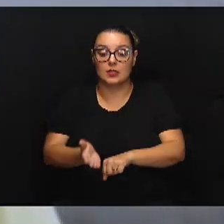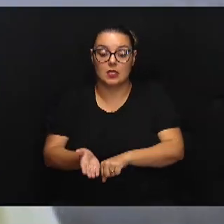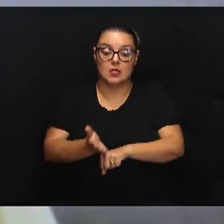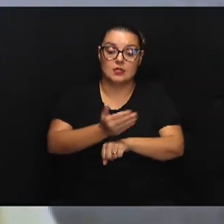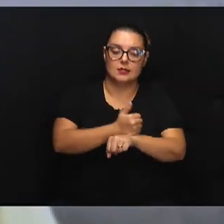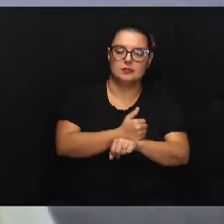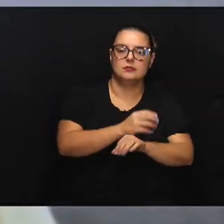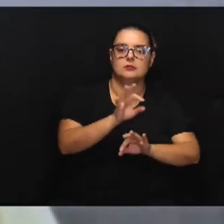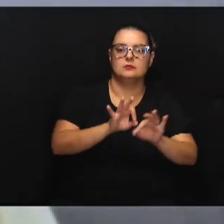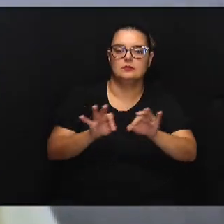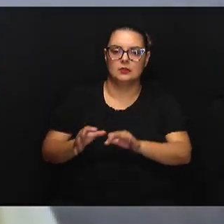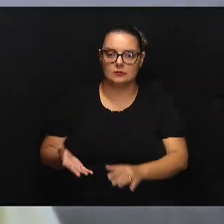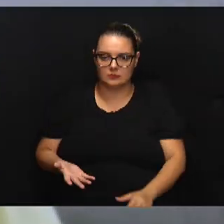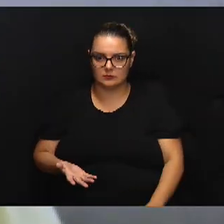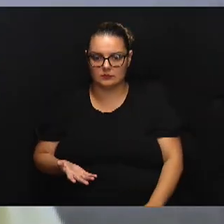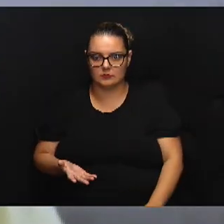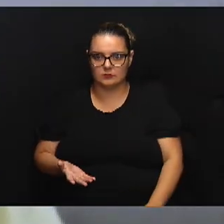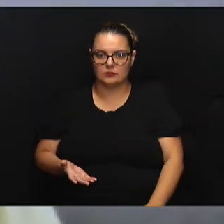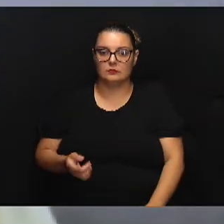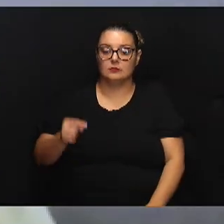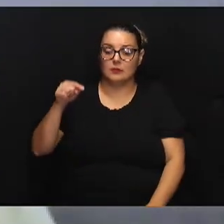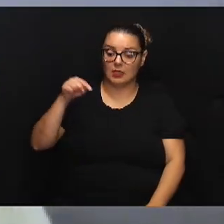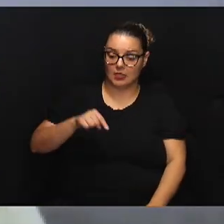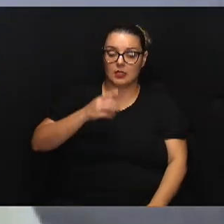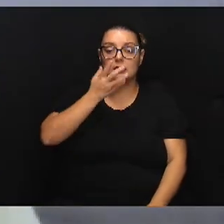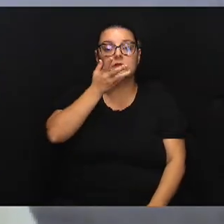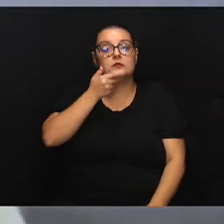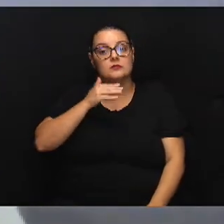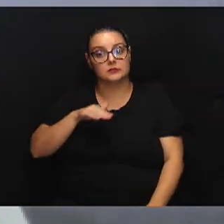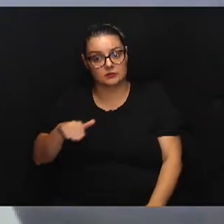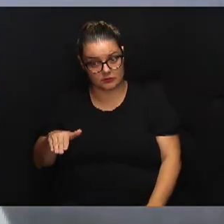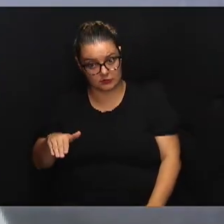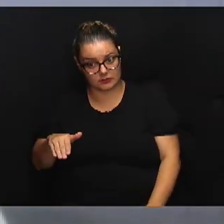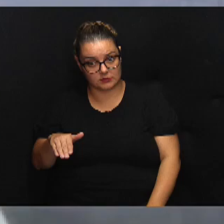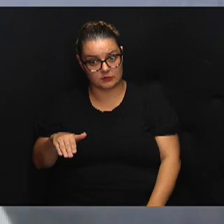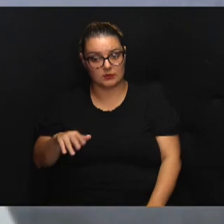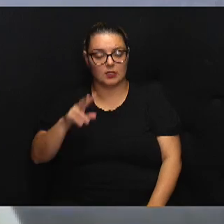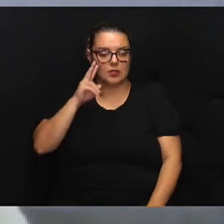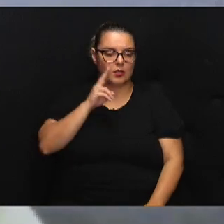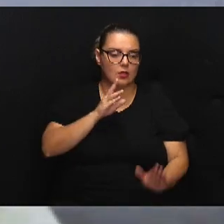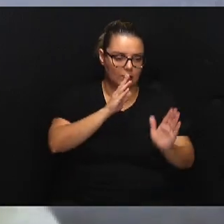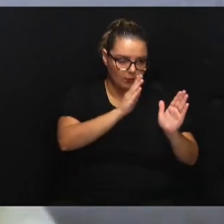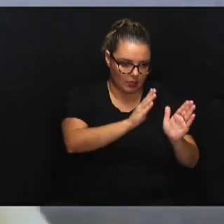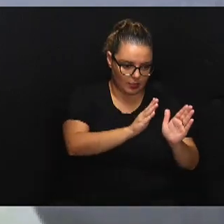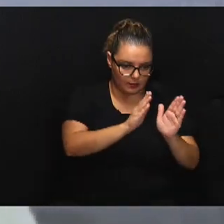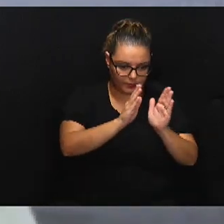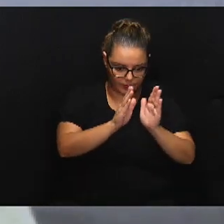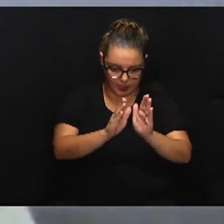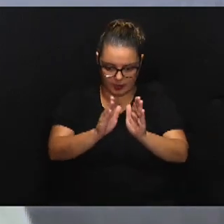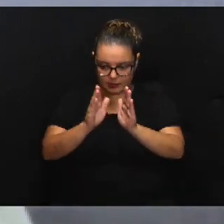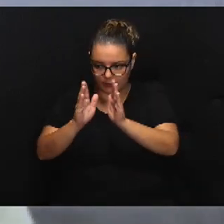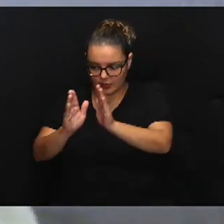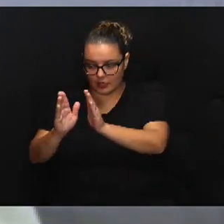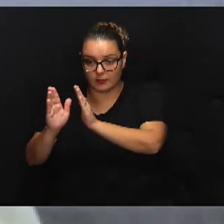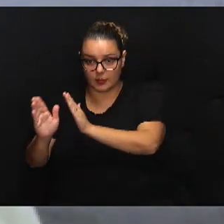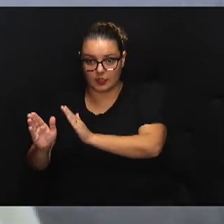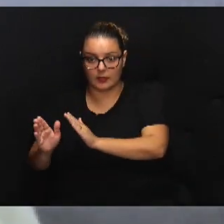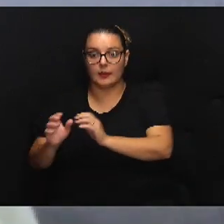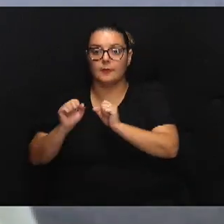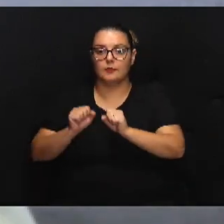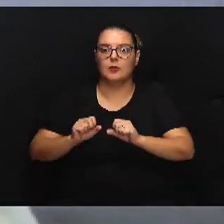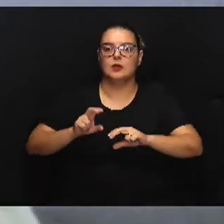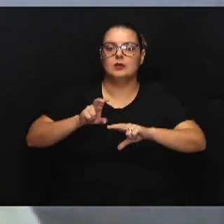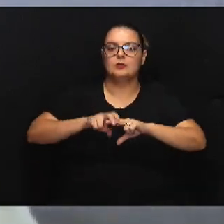antecipatórias, para que essa criança, ao ver essas imagens, ela possa se